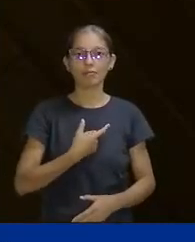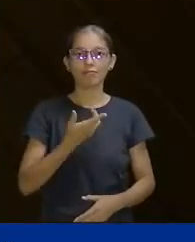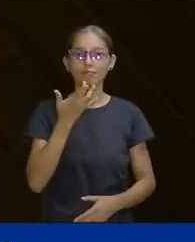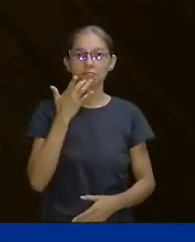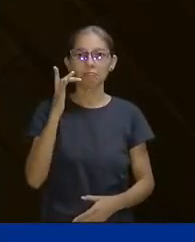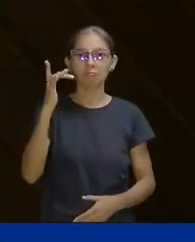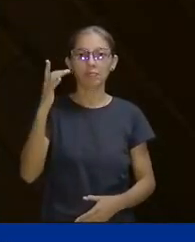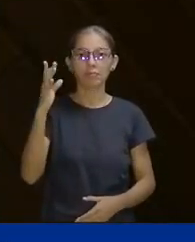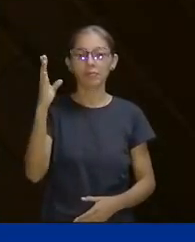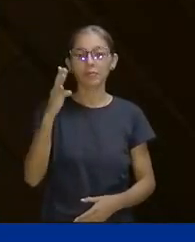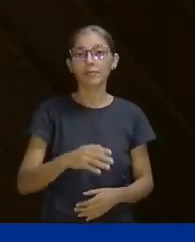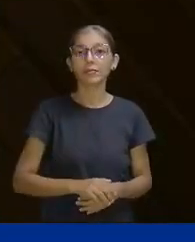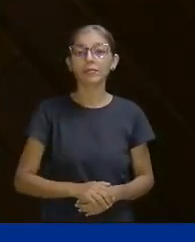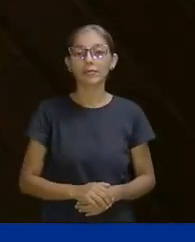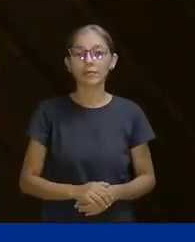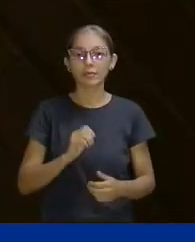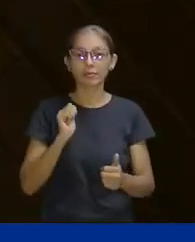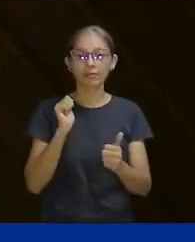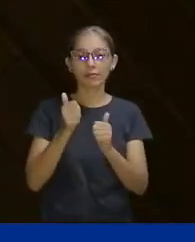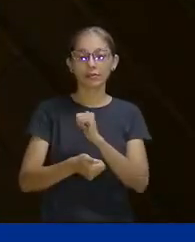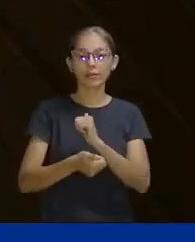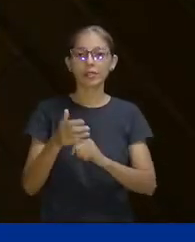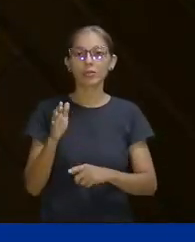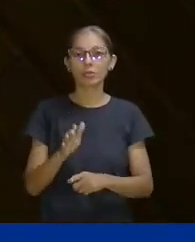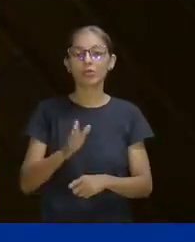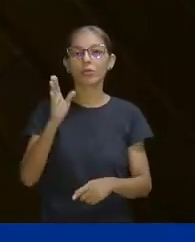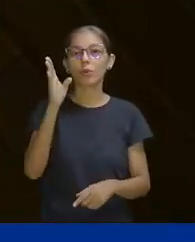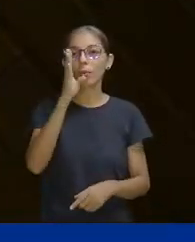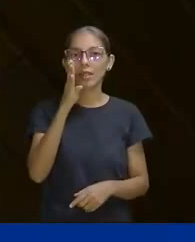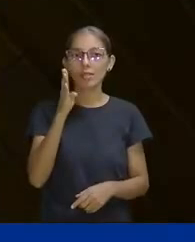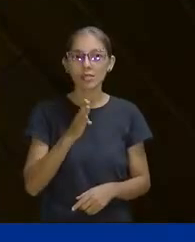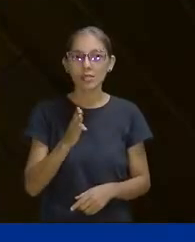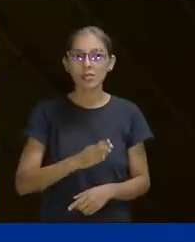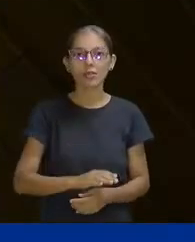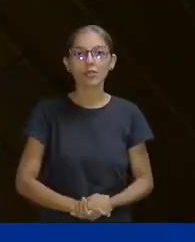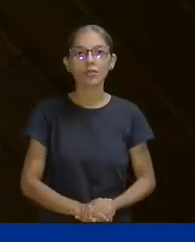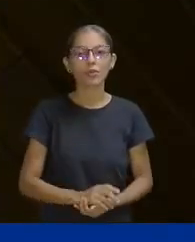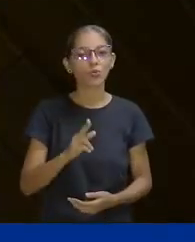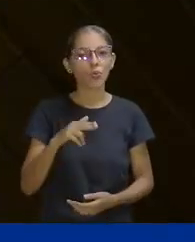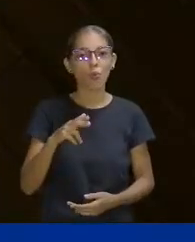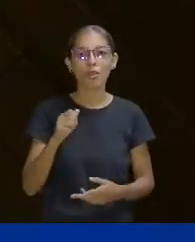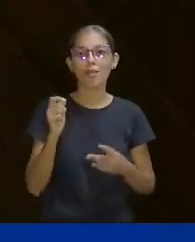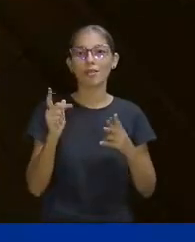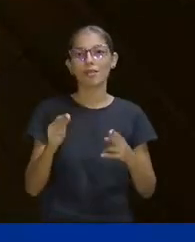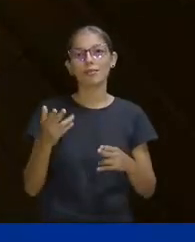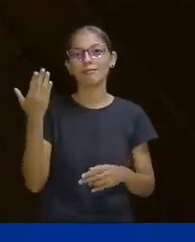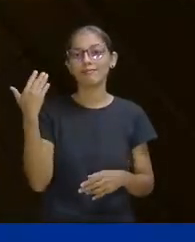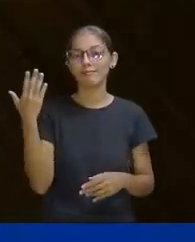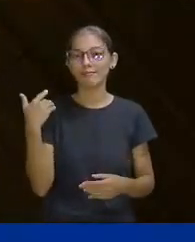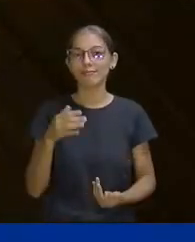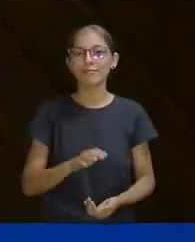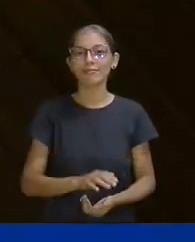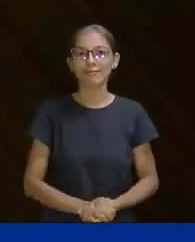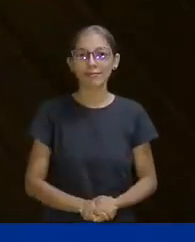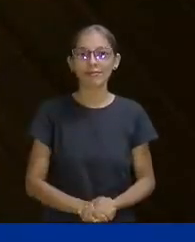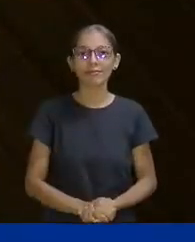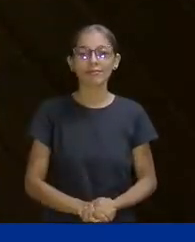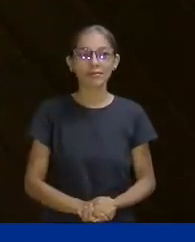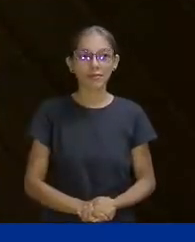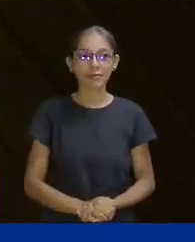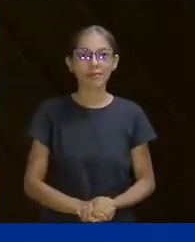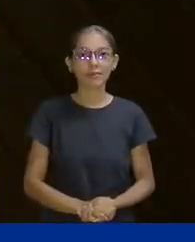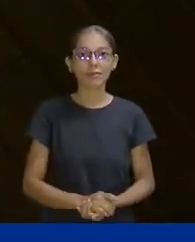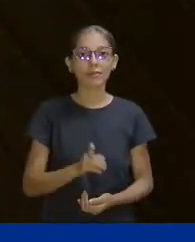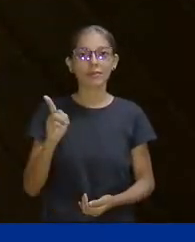um recorde histórico na competição. Medalhista de ouro nos Jogos Pan-Americanos